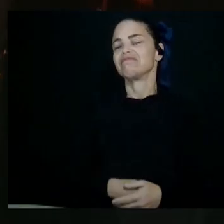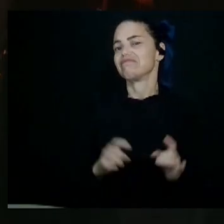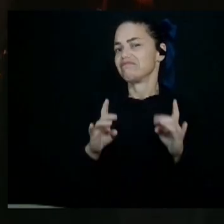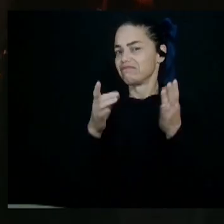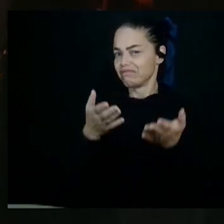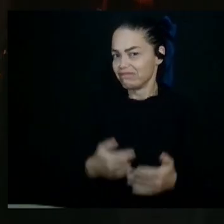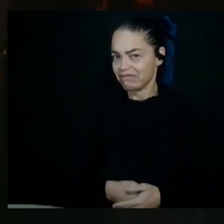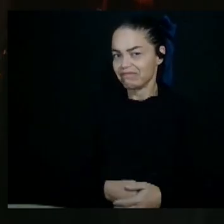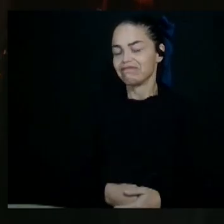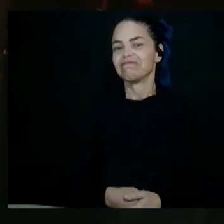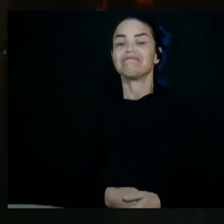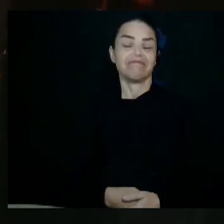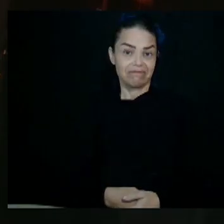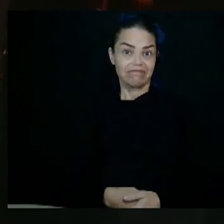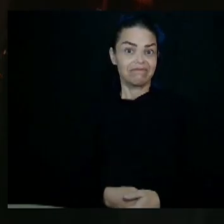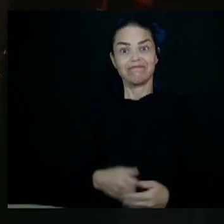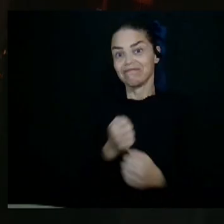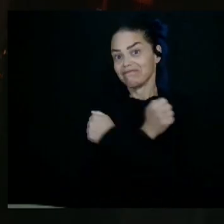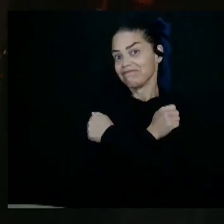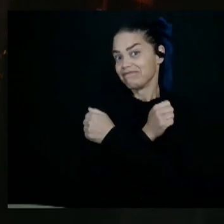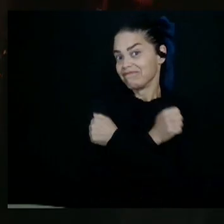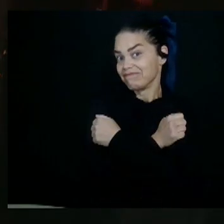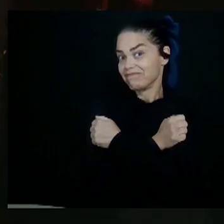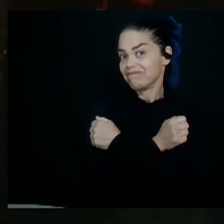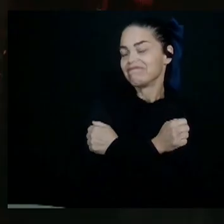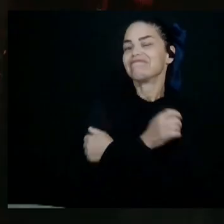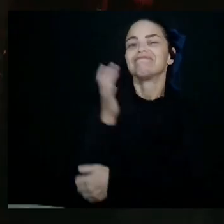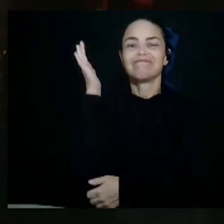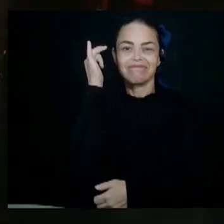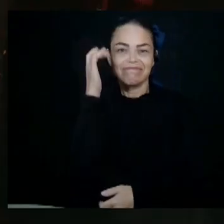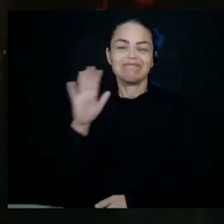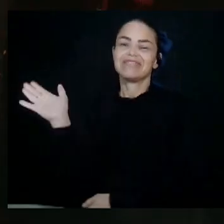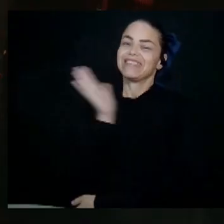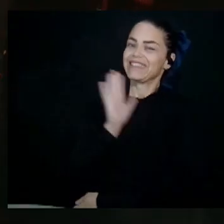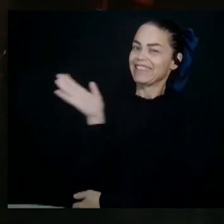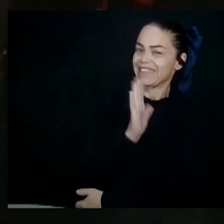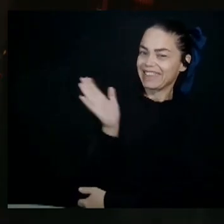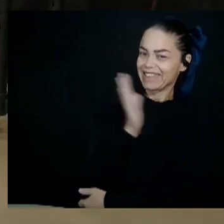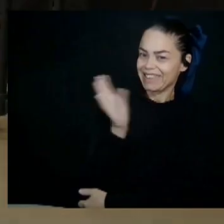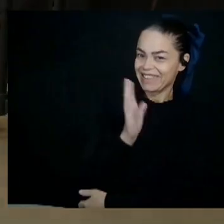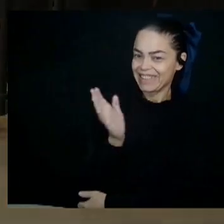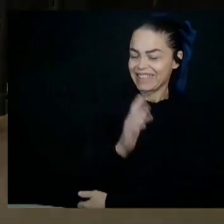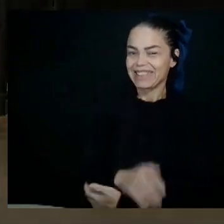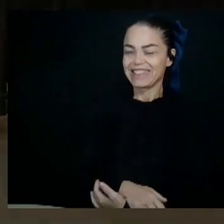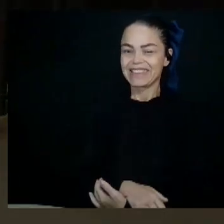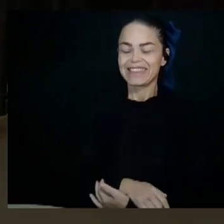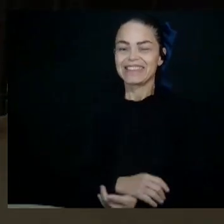outro lado. Então, grande abraço, até amanhã, fique bem, se cuide. Tchau, tchau.